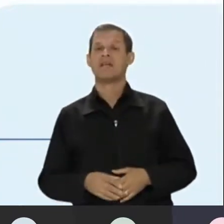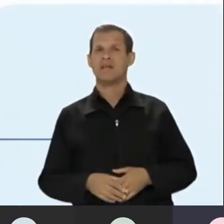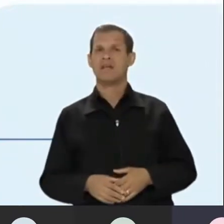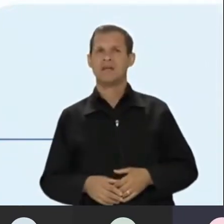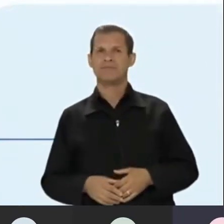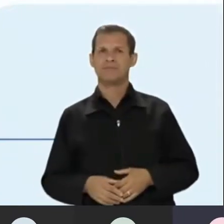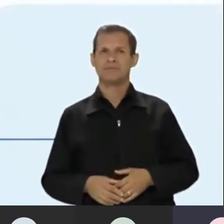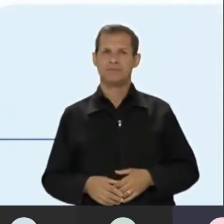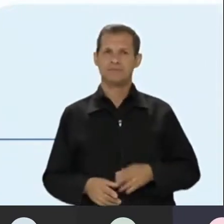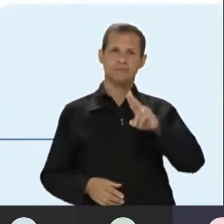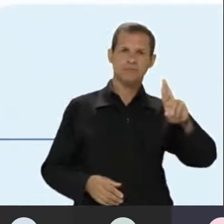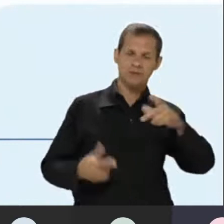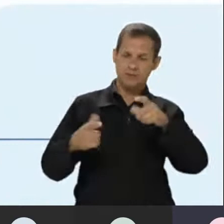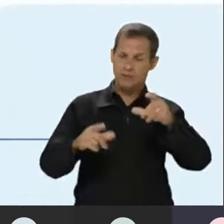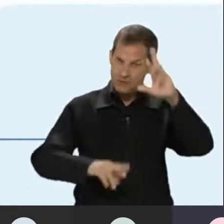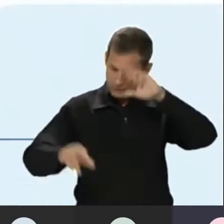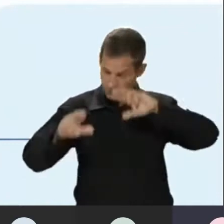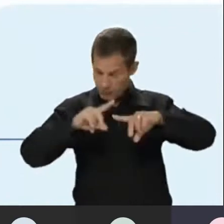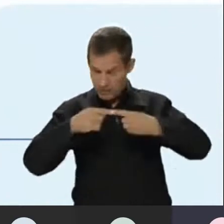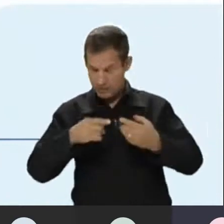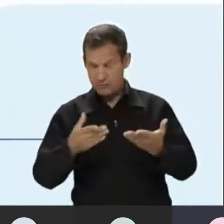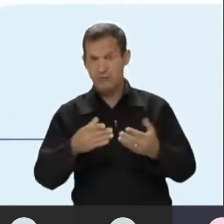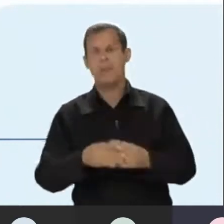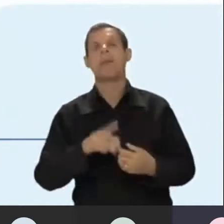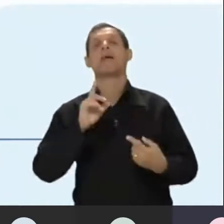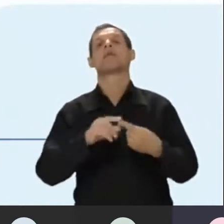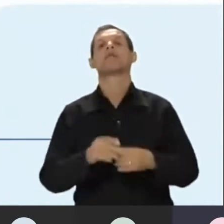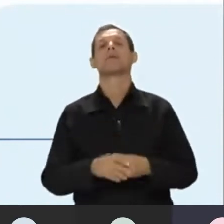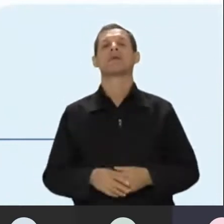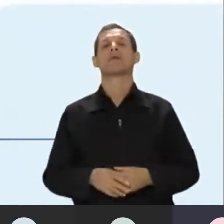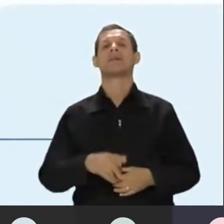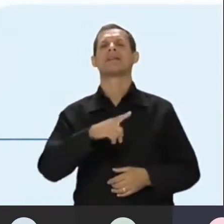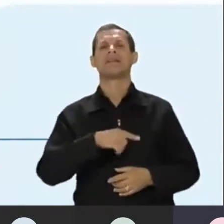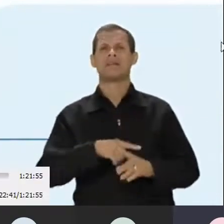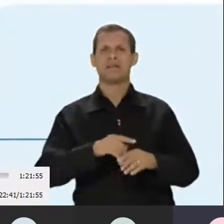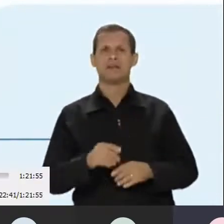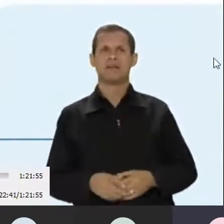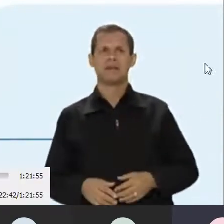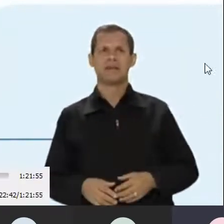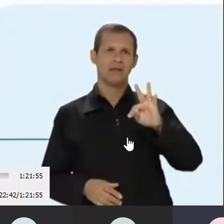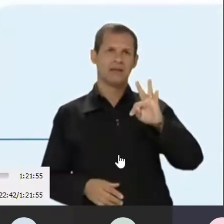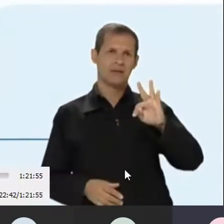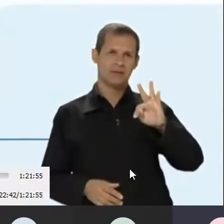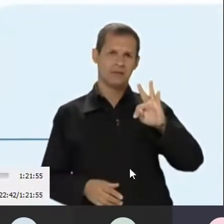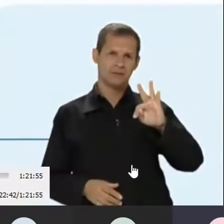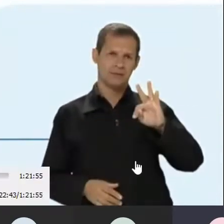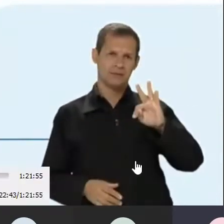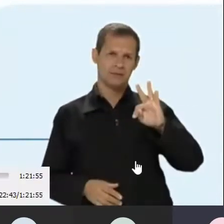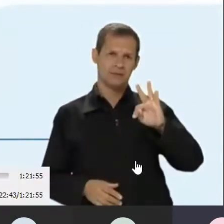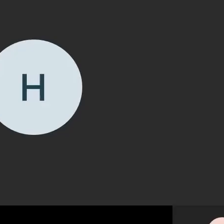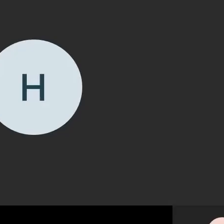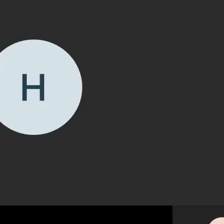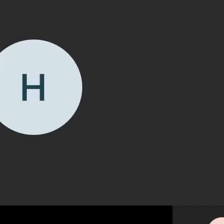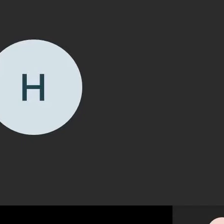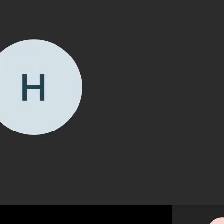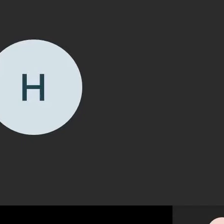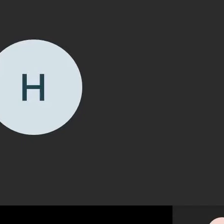umidade relativa nesse seu local de análise. Então, vamos lá. Primeira situação, temperatura de bulbo seco, eu vi que é